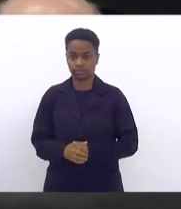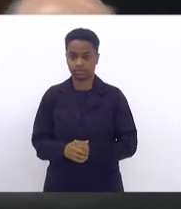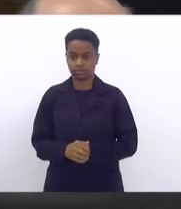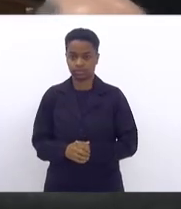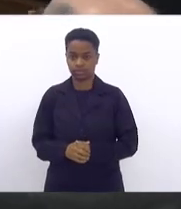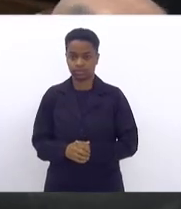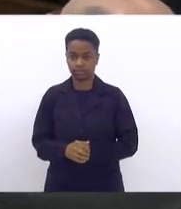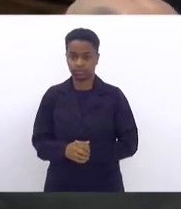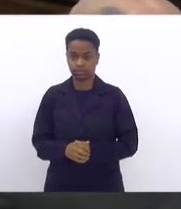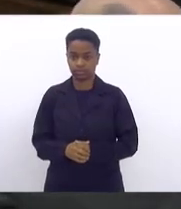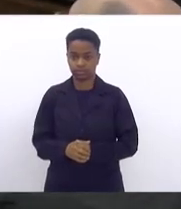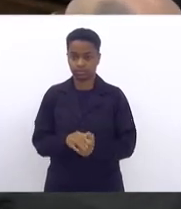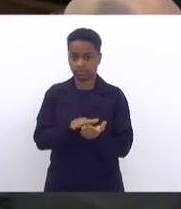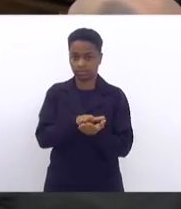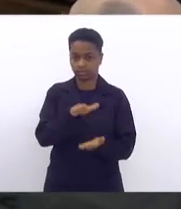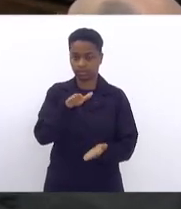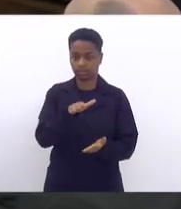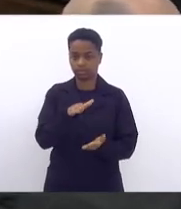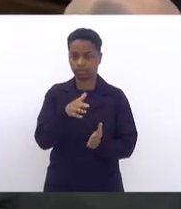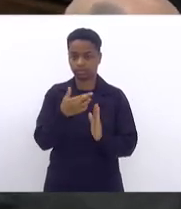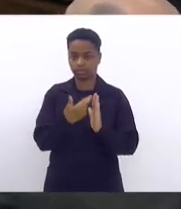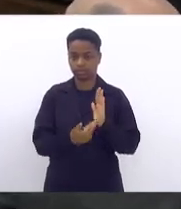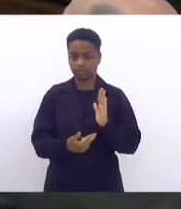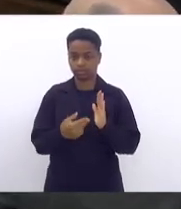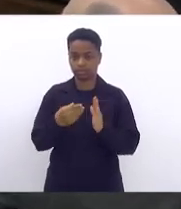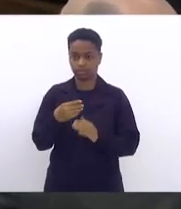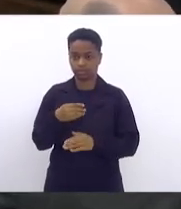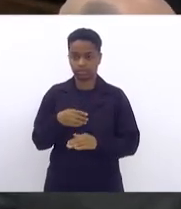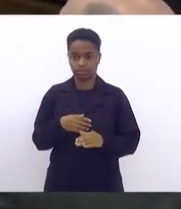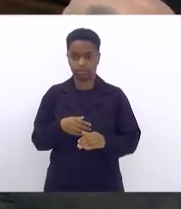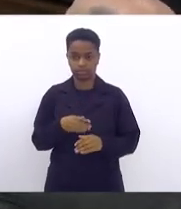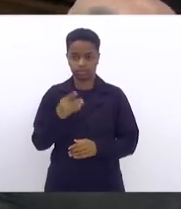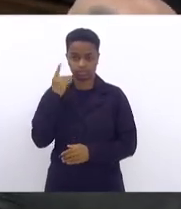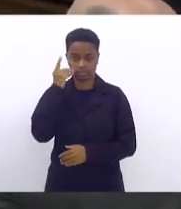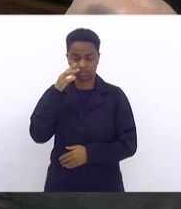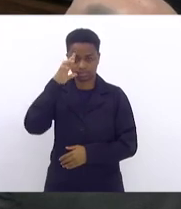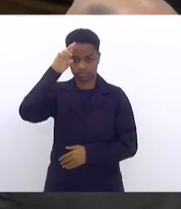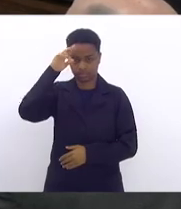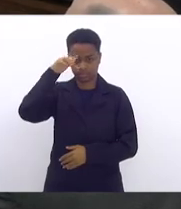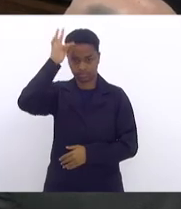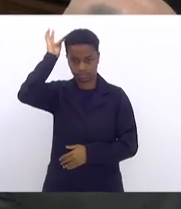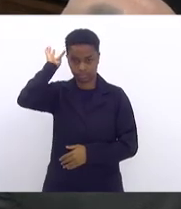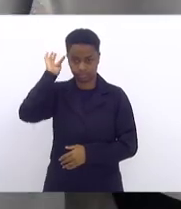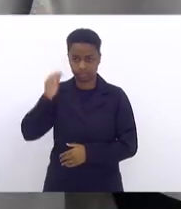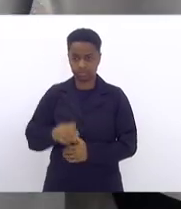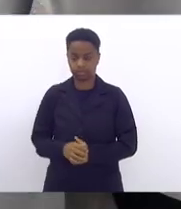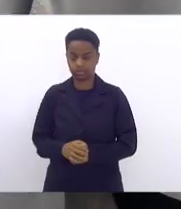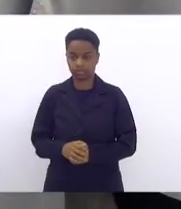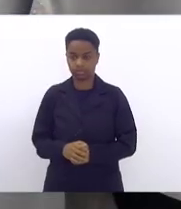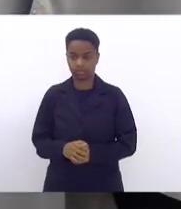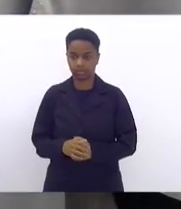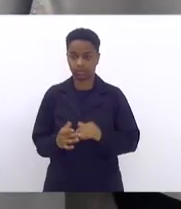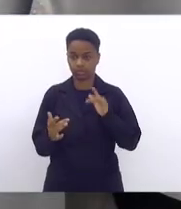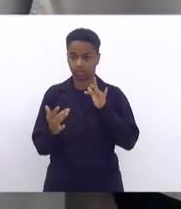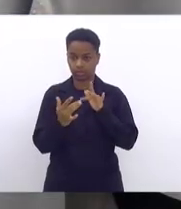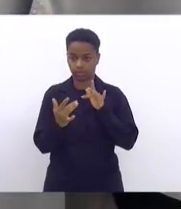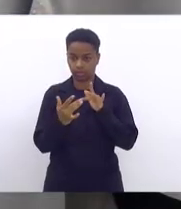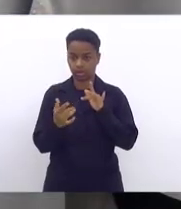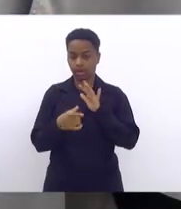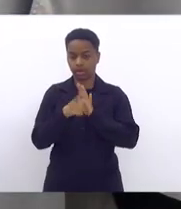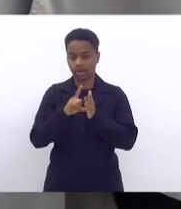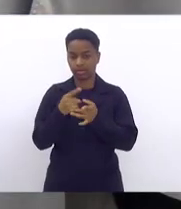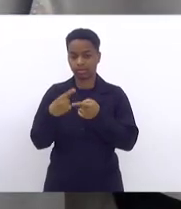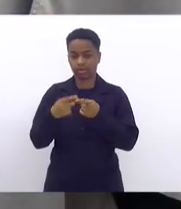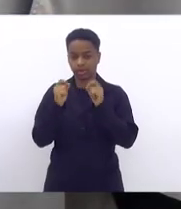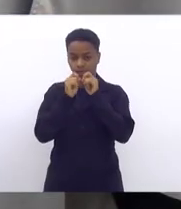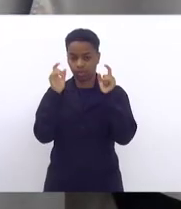Bloco de projetos de relatoria do deputado Fred Pacheco. O deputado Fred Pacheco entrou em contato comigo mais cedo que acordou passando mal,